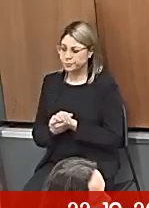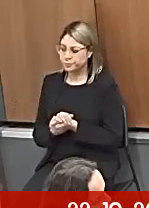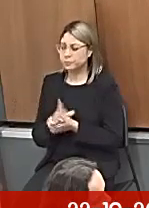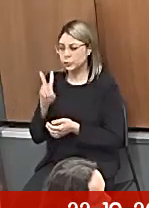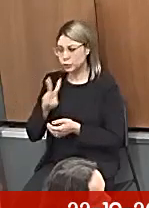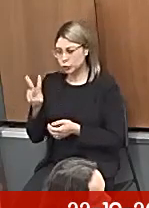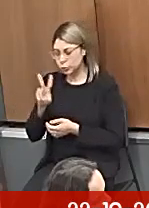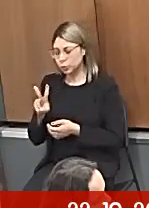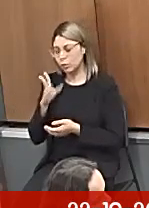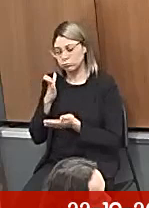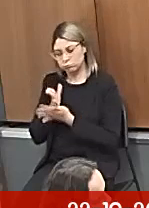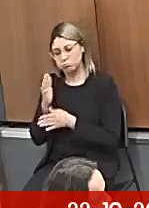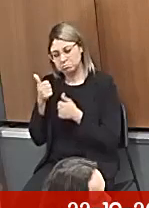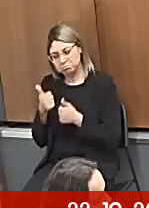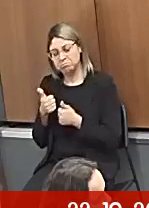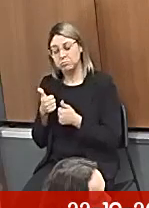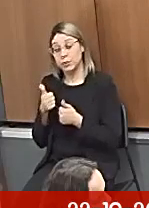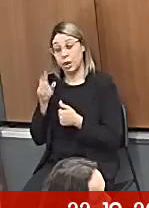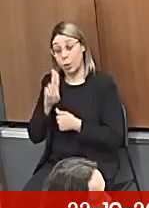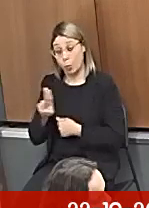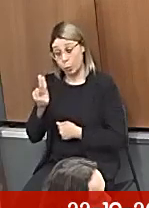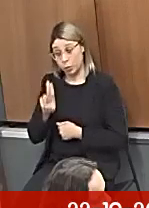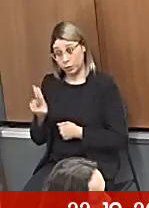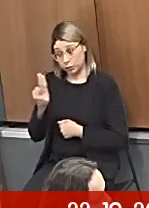fiz vestibular. A universidade